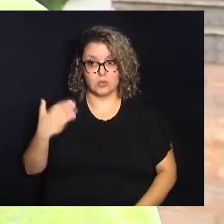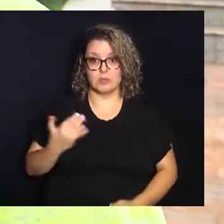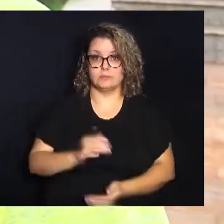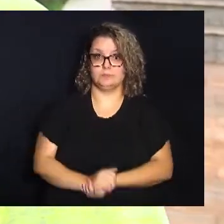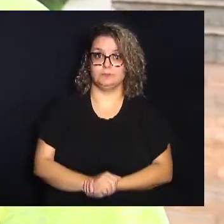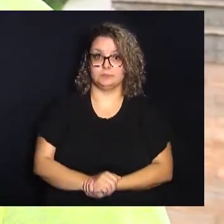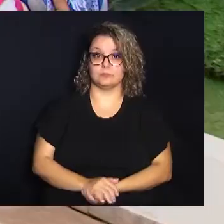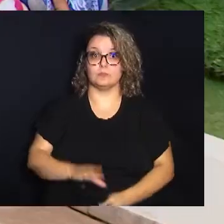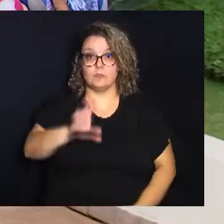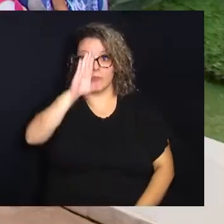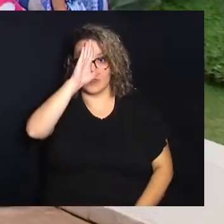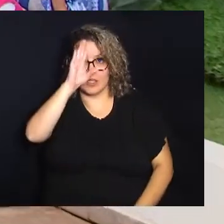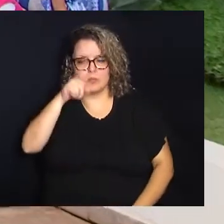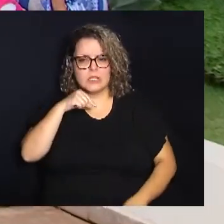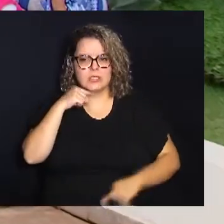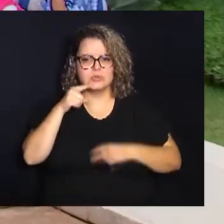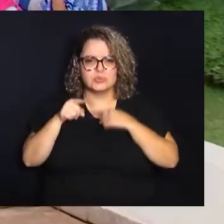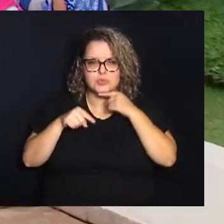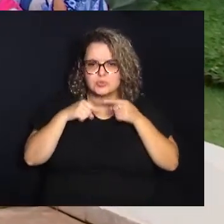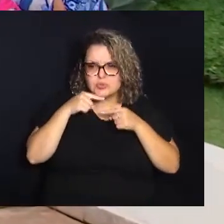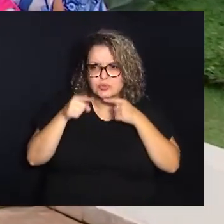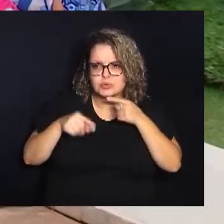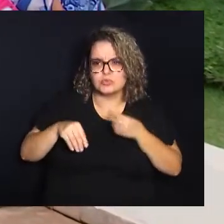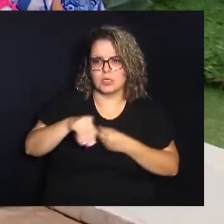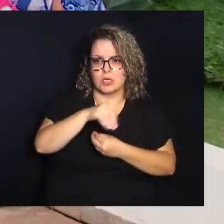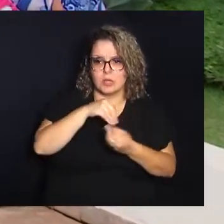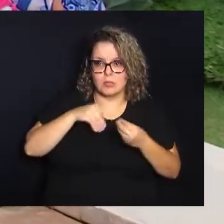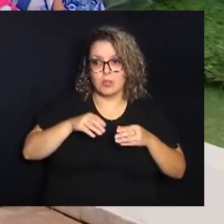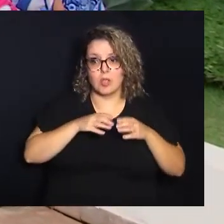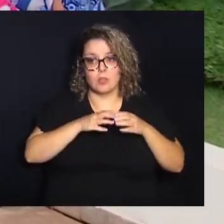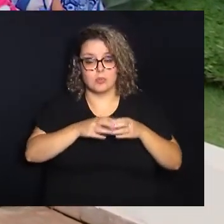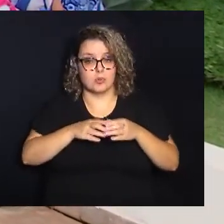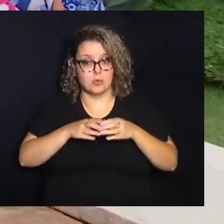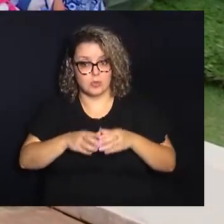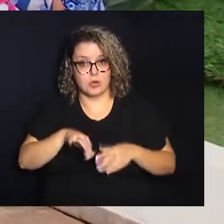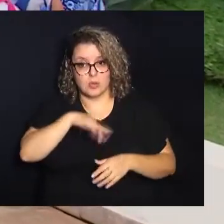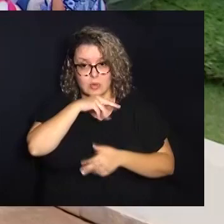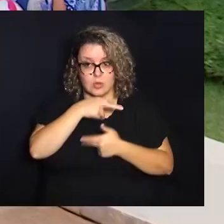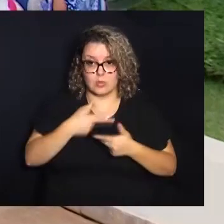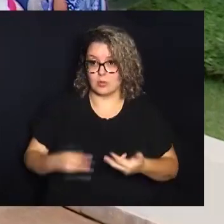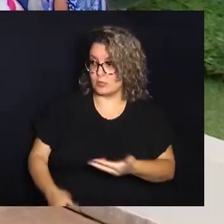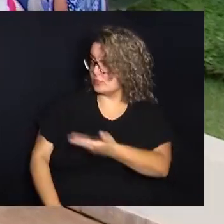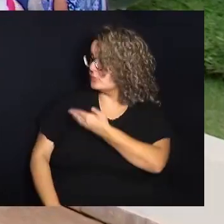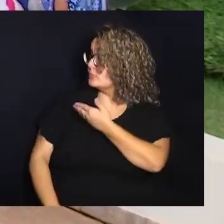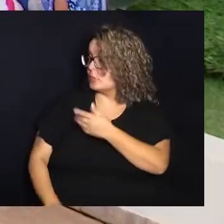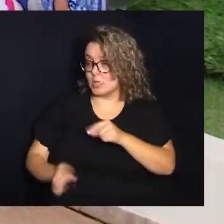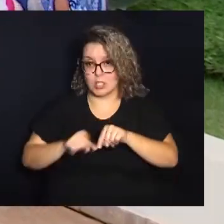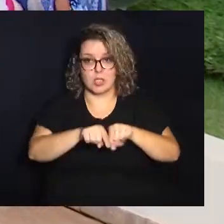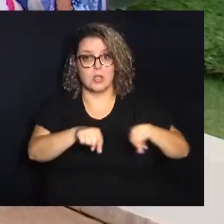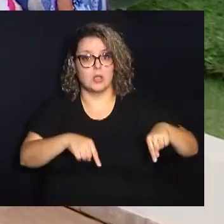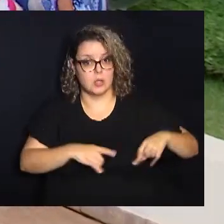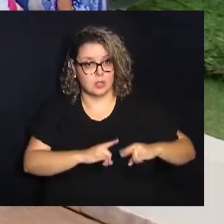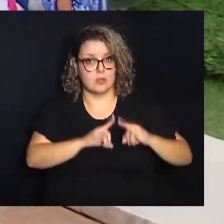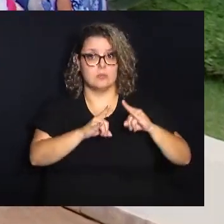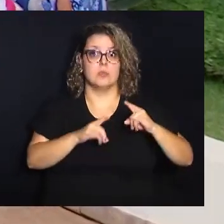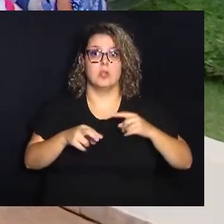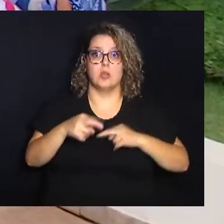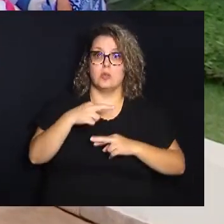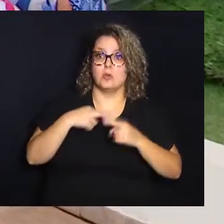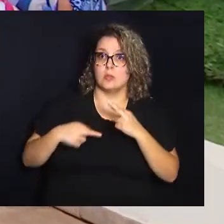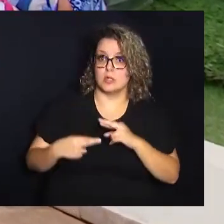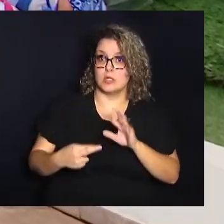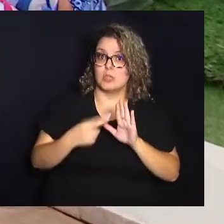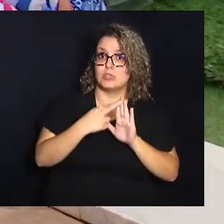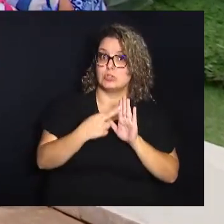no nosso dia a dia as principais dúvidas que envolvem a convivência com animais em condomínios